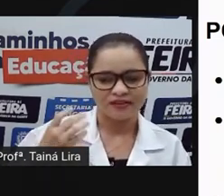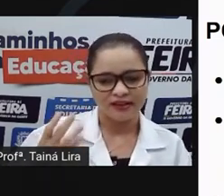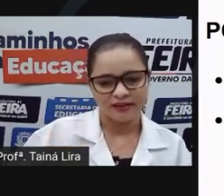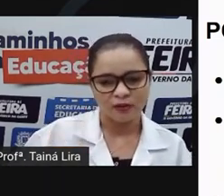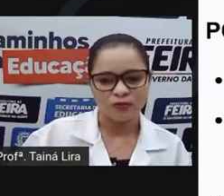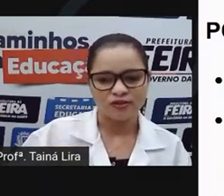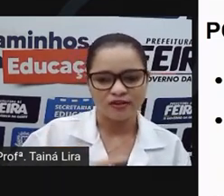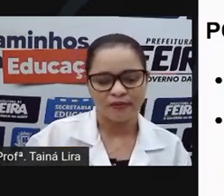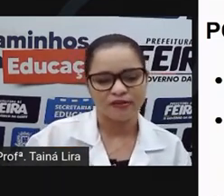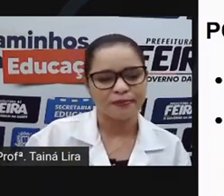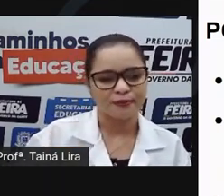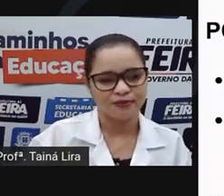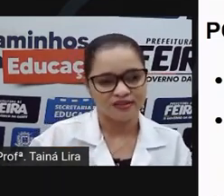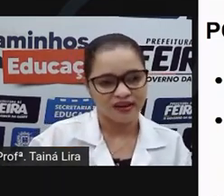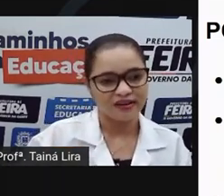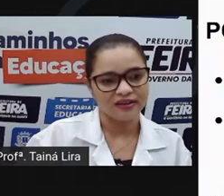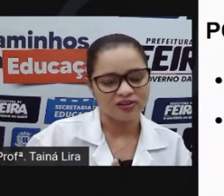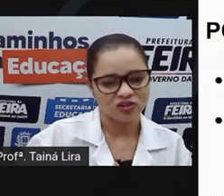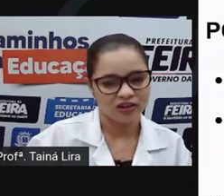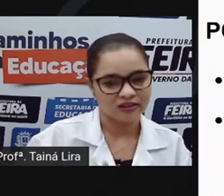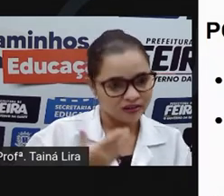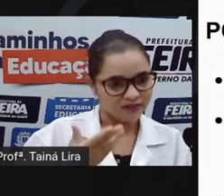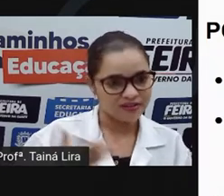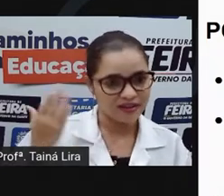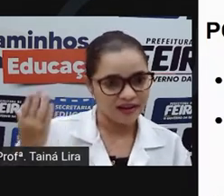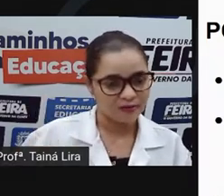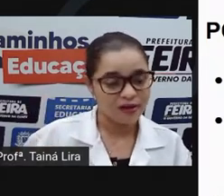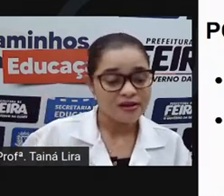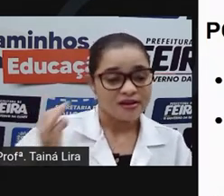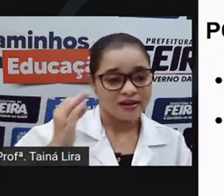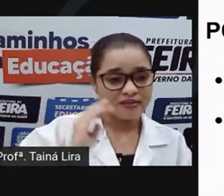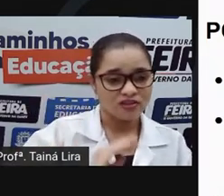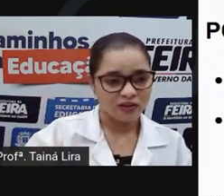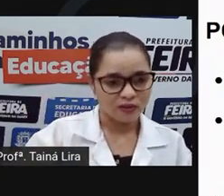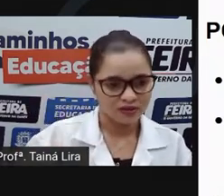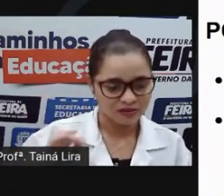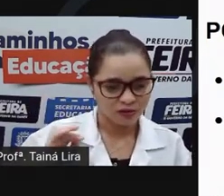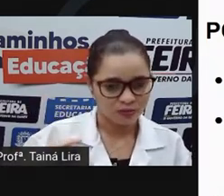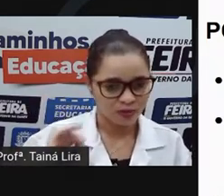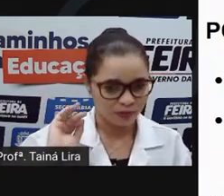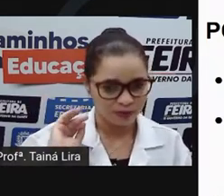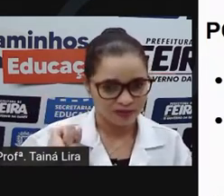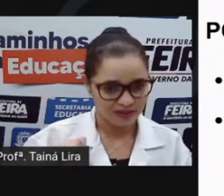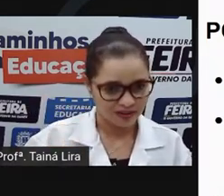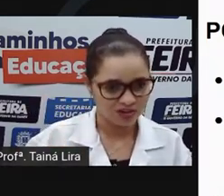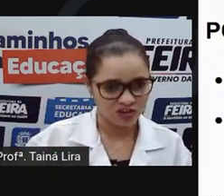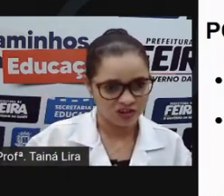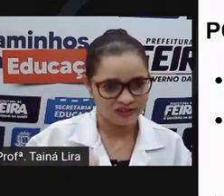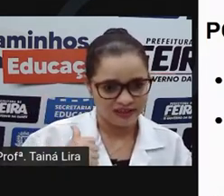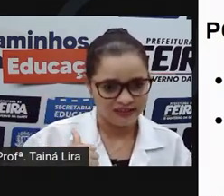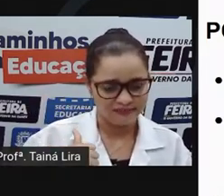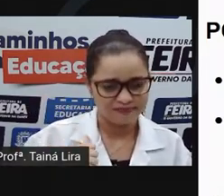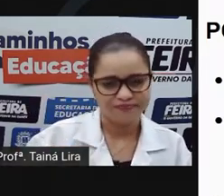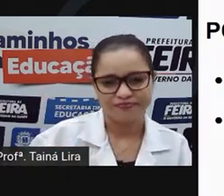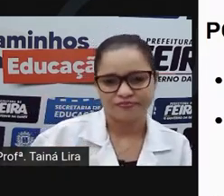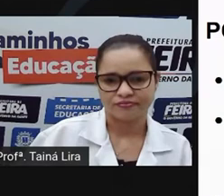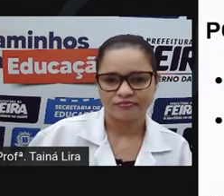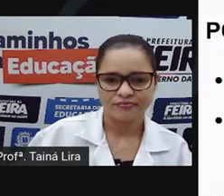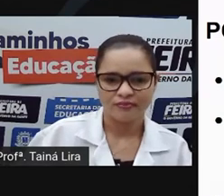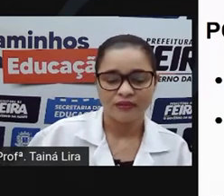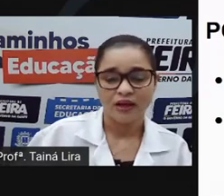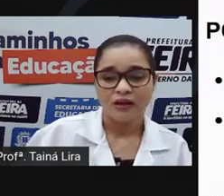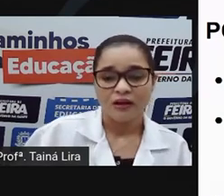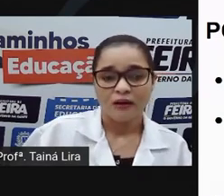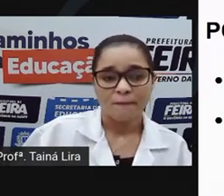É sim não consegui mais produzirá energia através da água existem outras formas de produzir energia tá